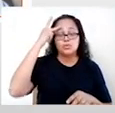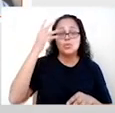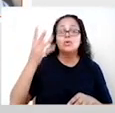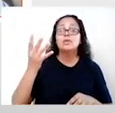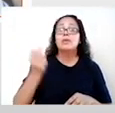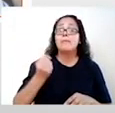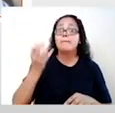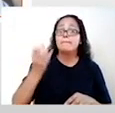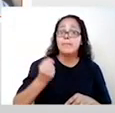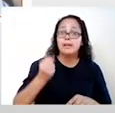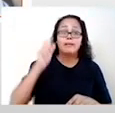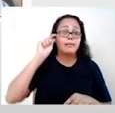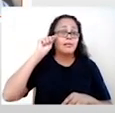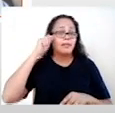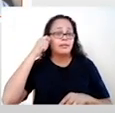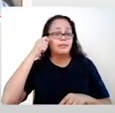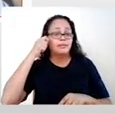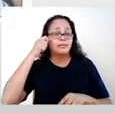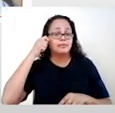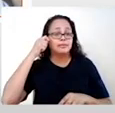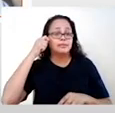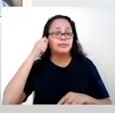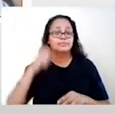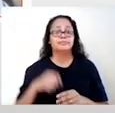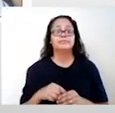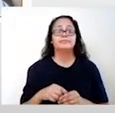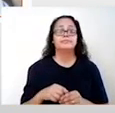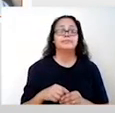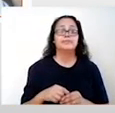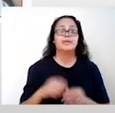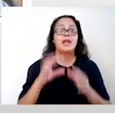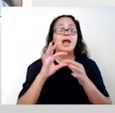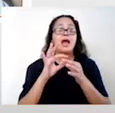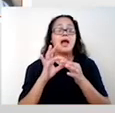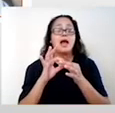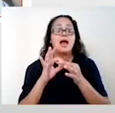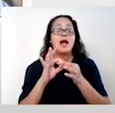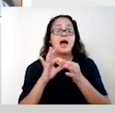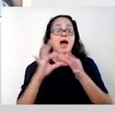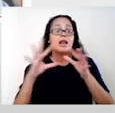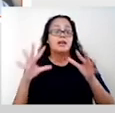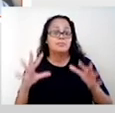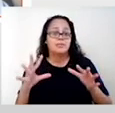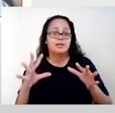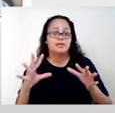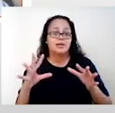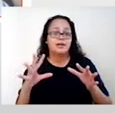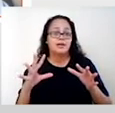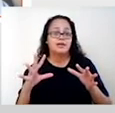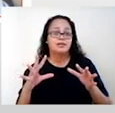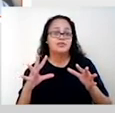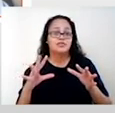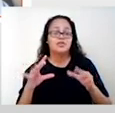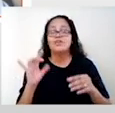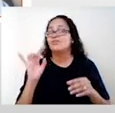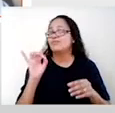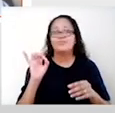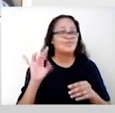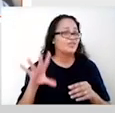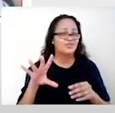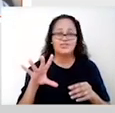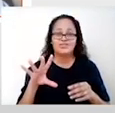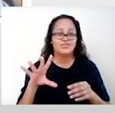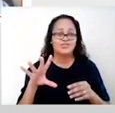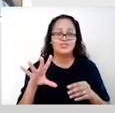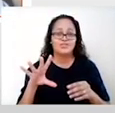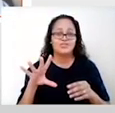tá? E então, olha só o que ele disse. Ser pela liberdade não é apenas tirar as correntes de alguém, porque lá os negros